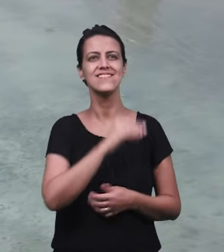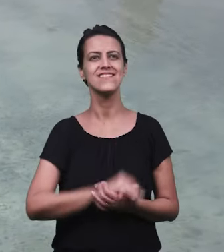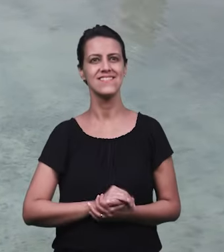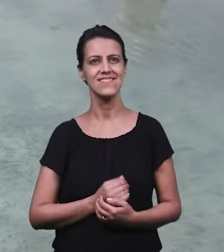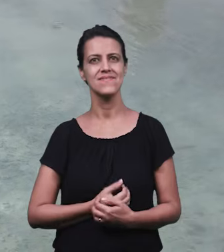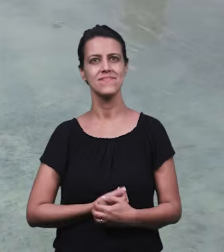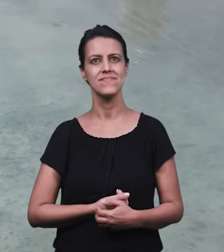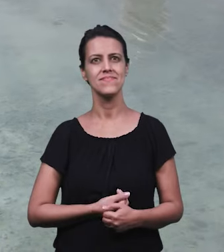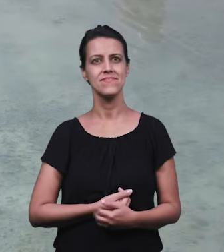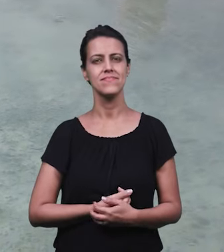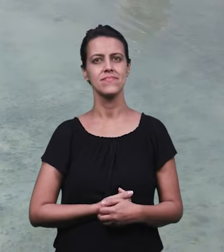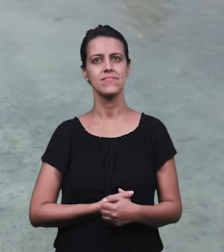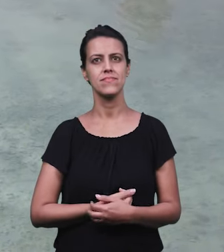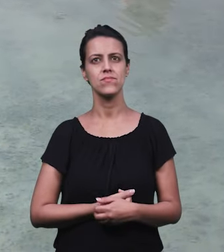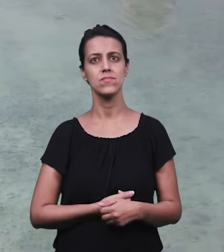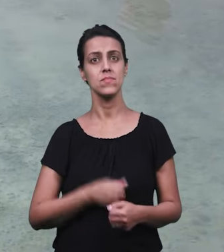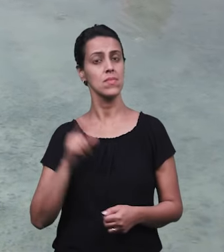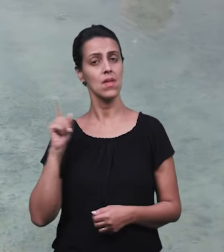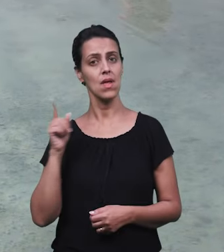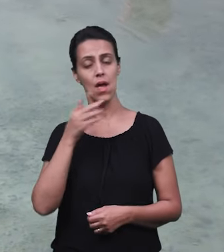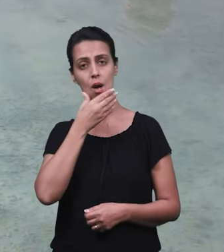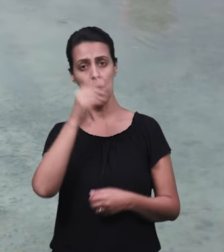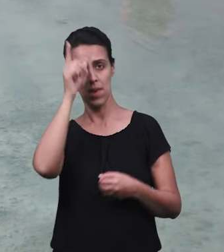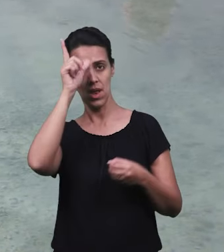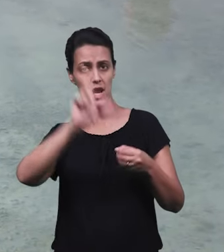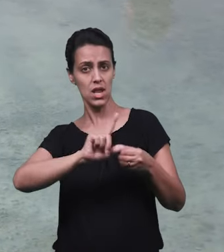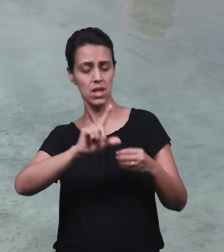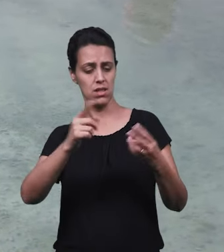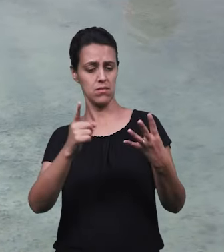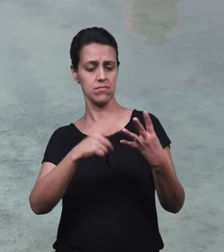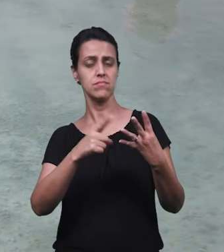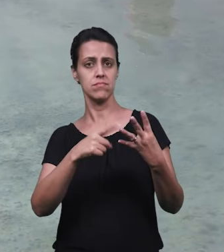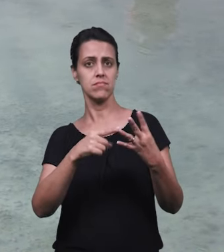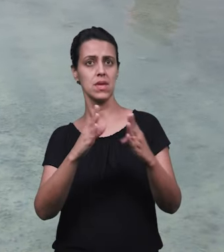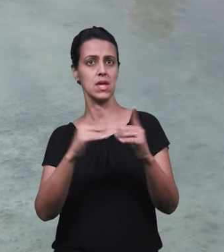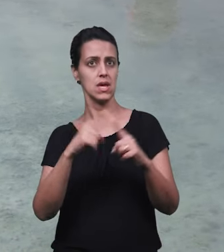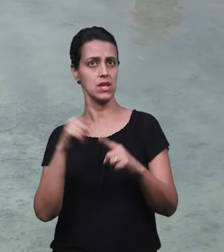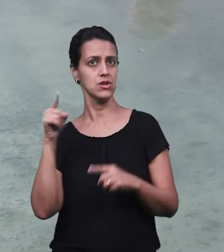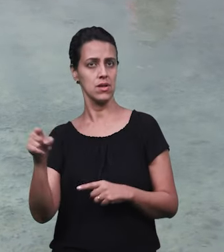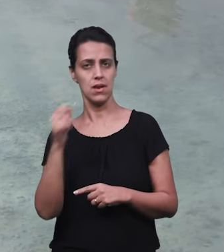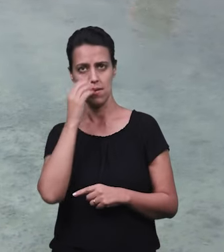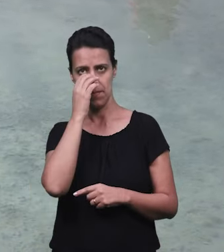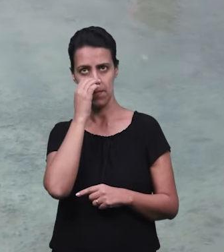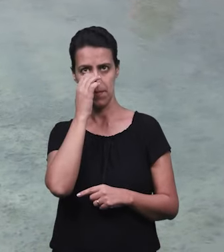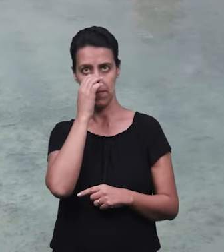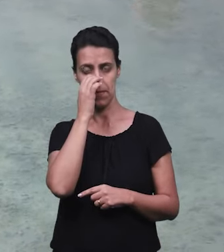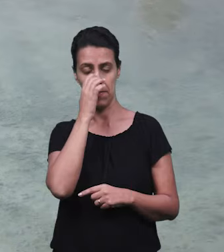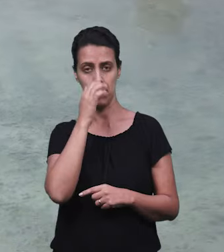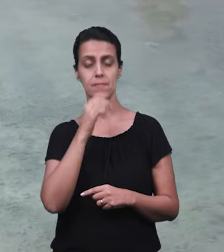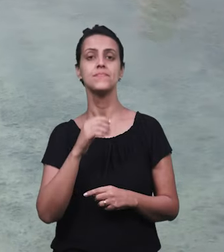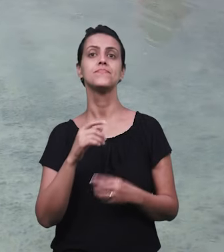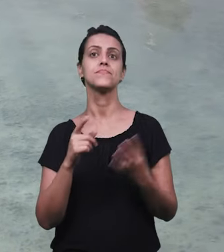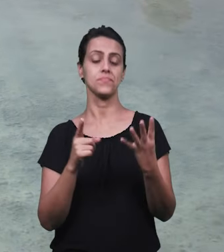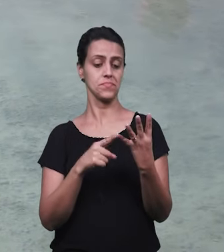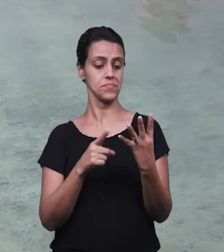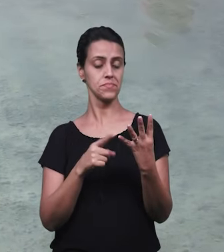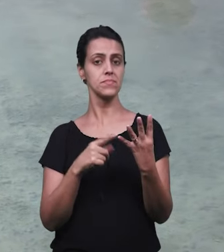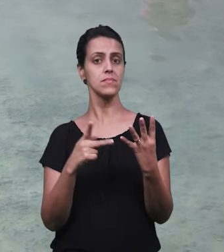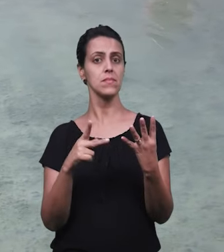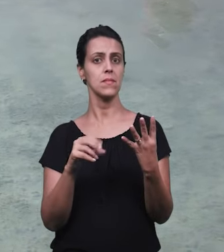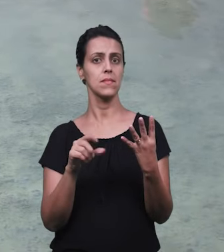Papias, ele era o líder da igreja ali, e Policarpo, então o Policarpo